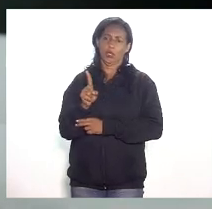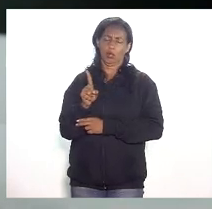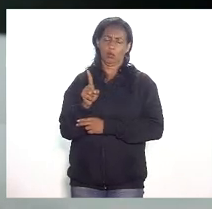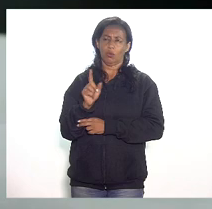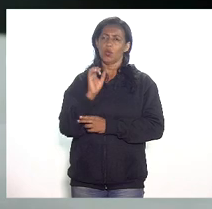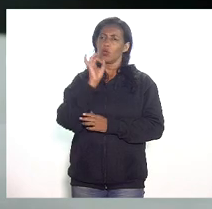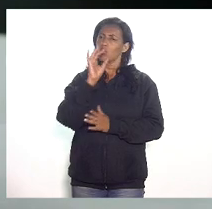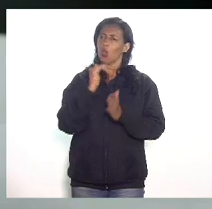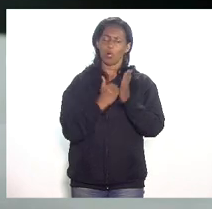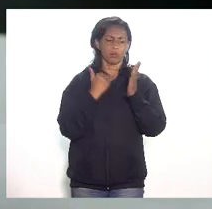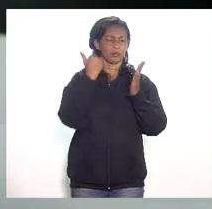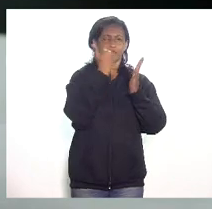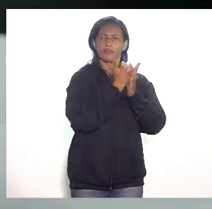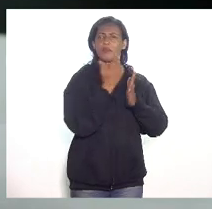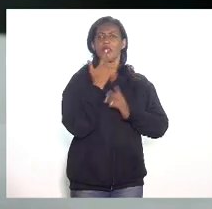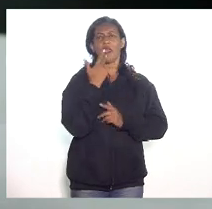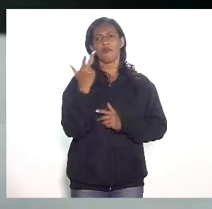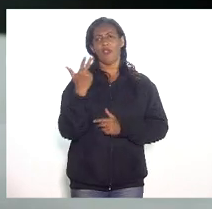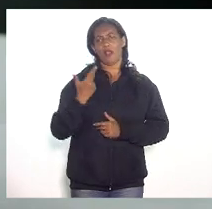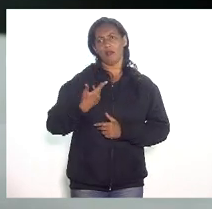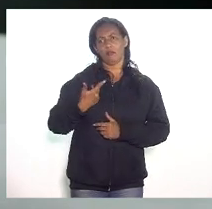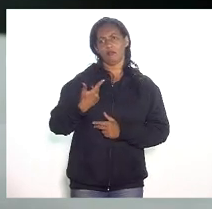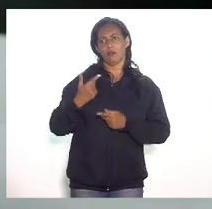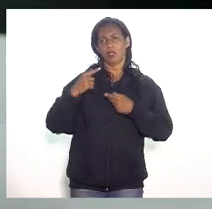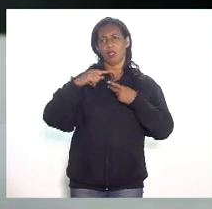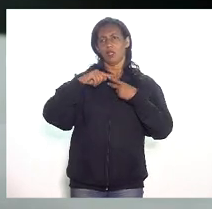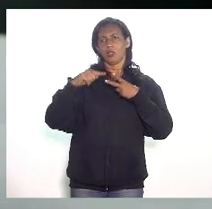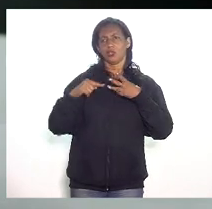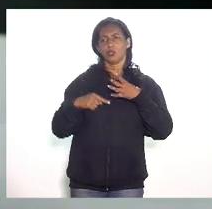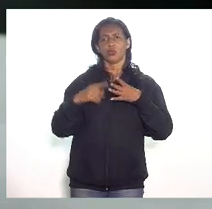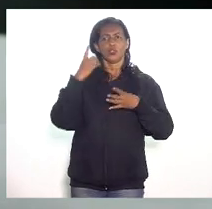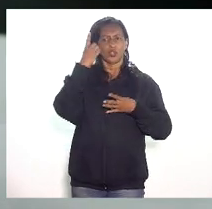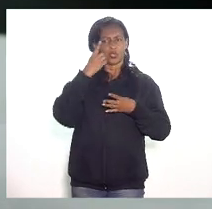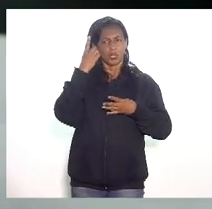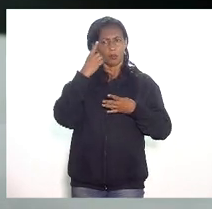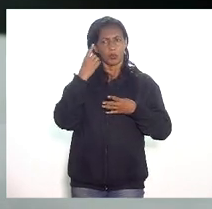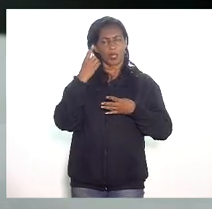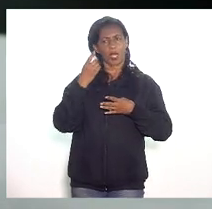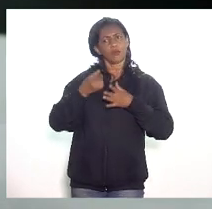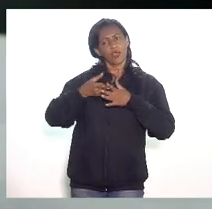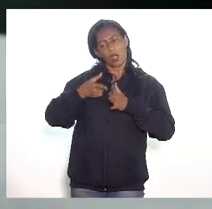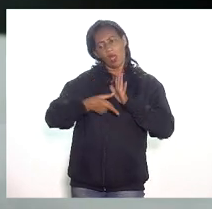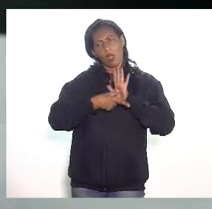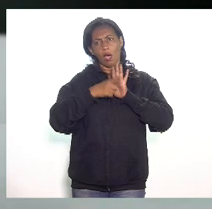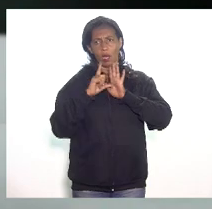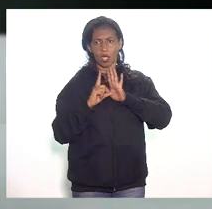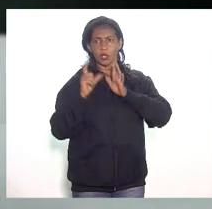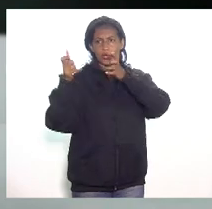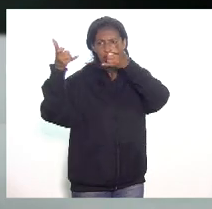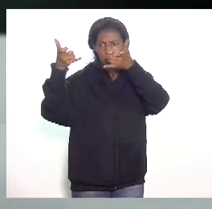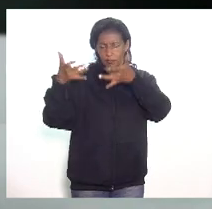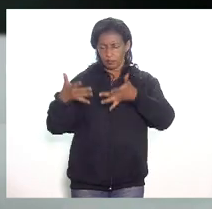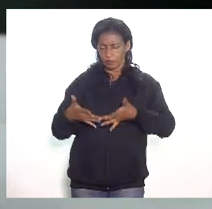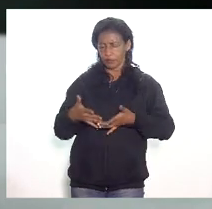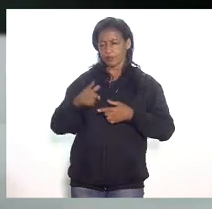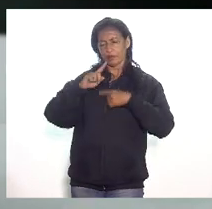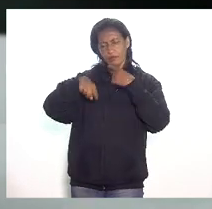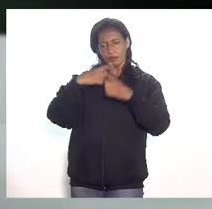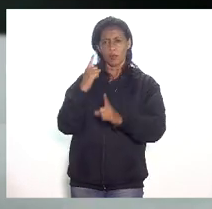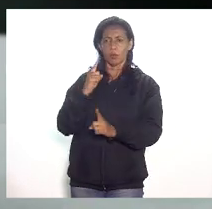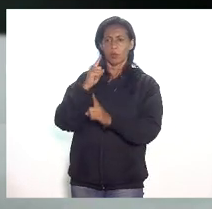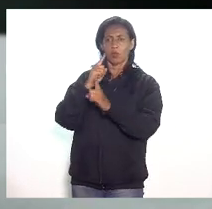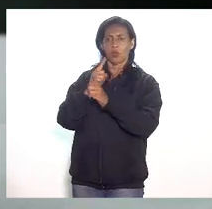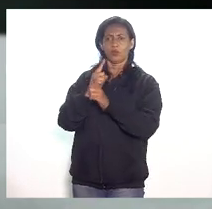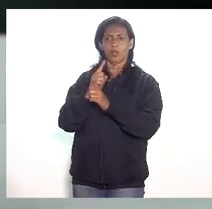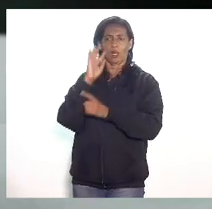Então, só complemento aqui a fala dos demais deputados que me precederam aqui na certeza que a gente vai conseguir encontrar aqui uma solução